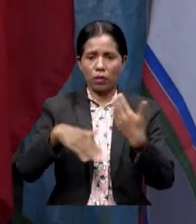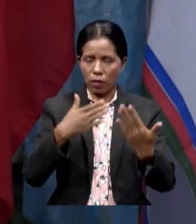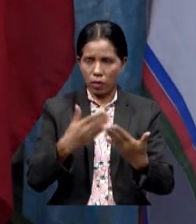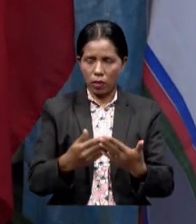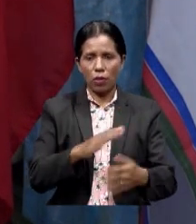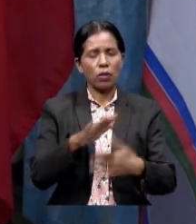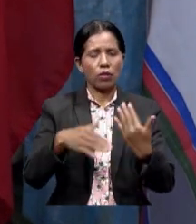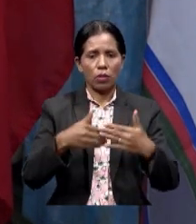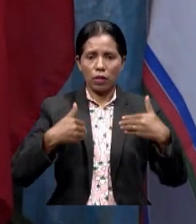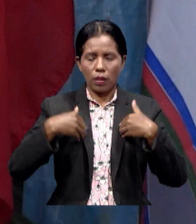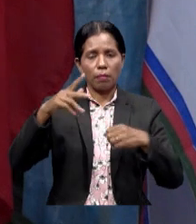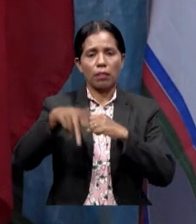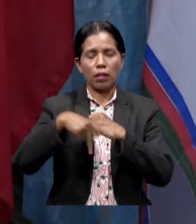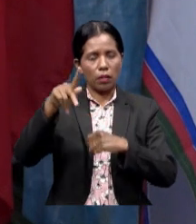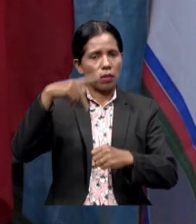partido político.